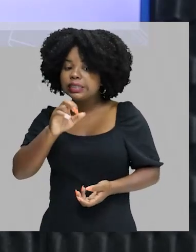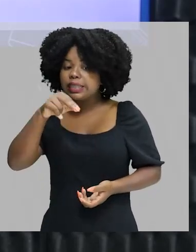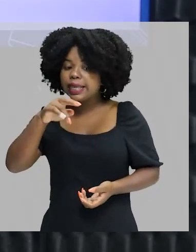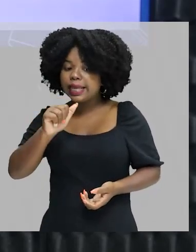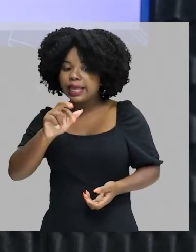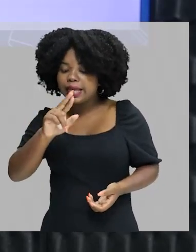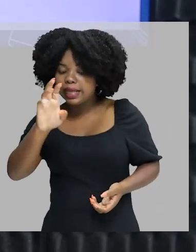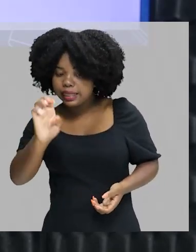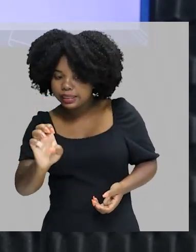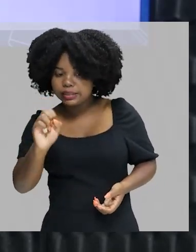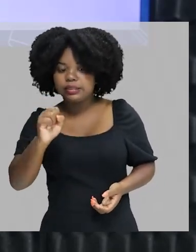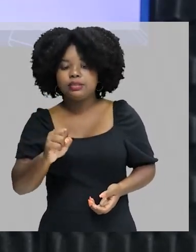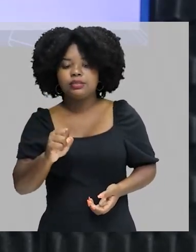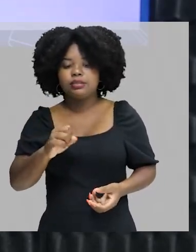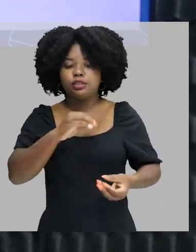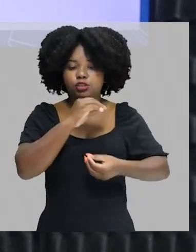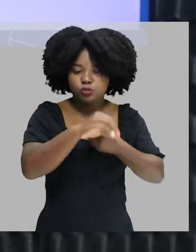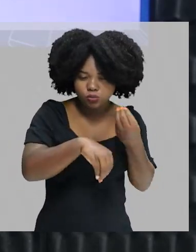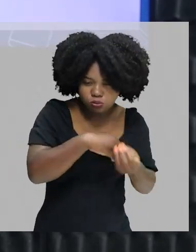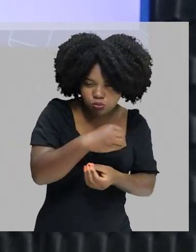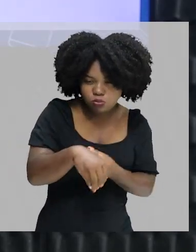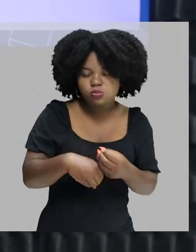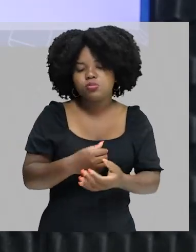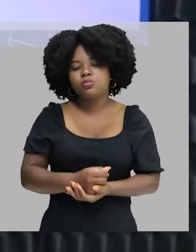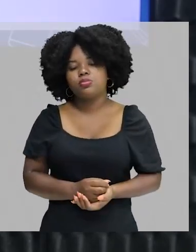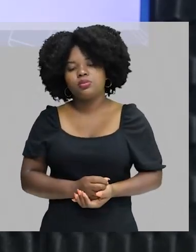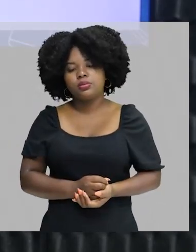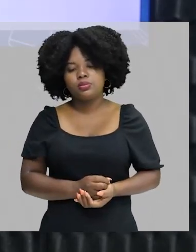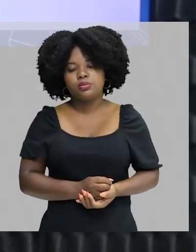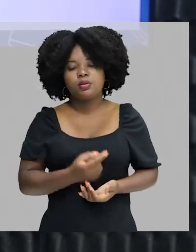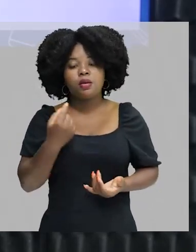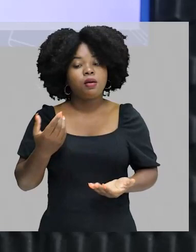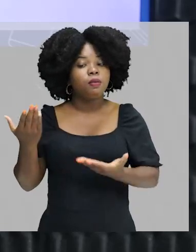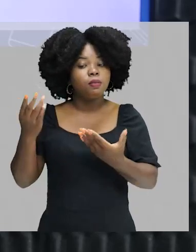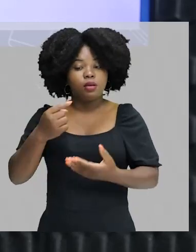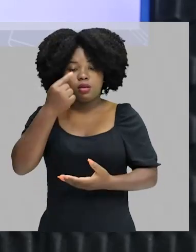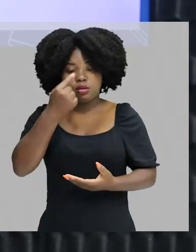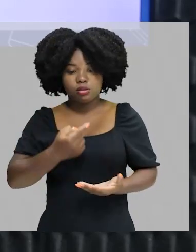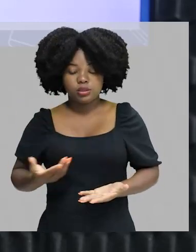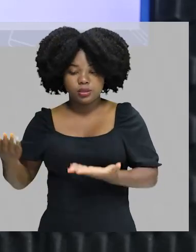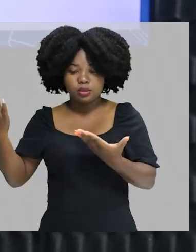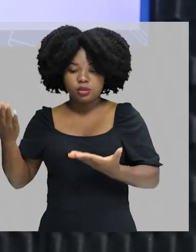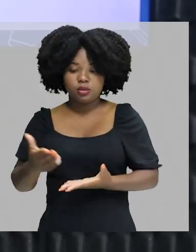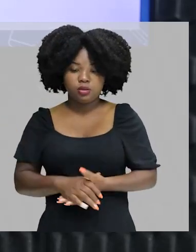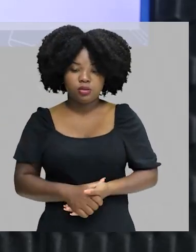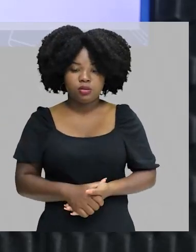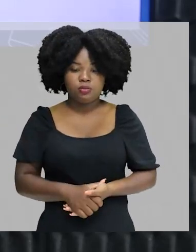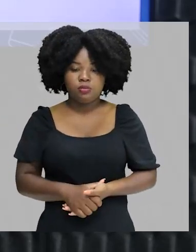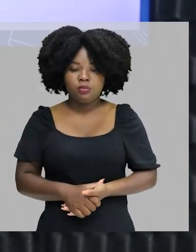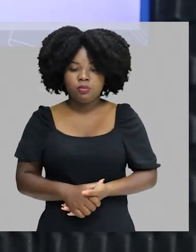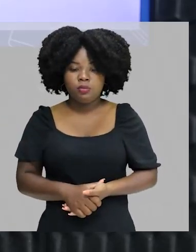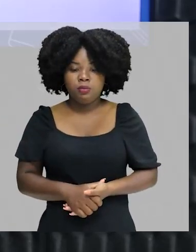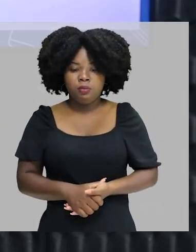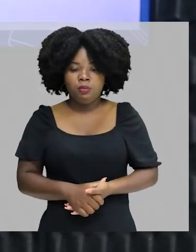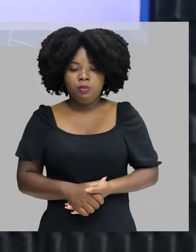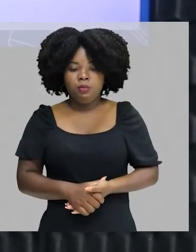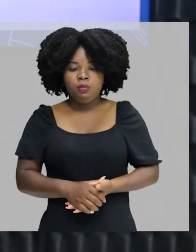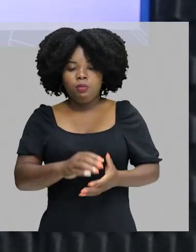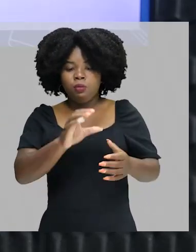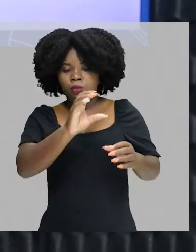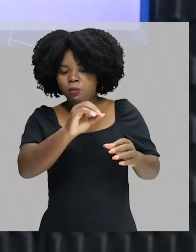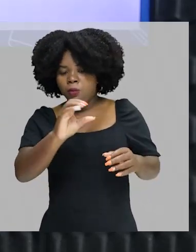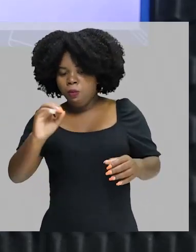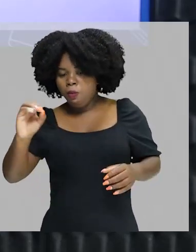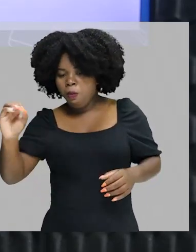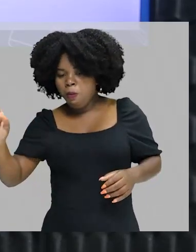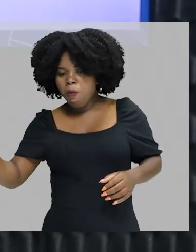normais ou ramificados, mas ó, vão ser lineares de acordo com a figura aqui, turminha. Nesse caso, o polímero vai formar o